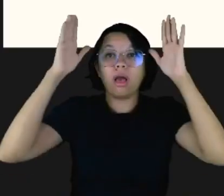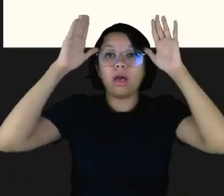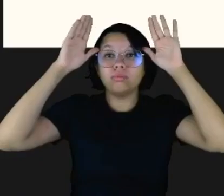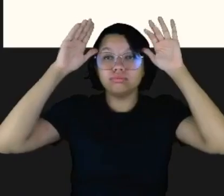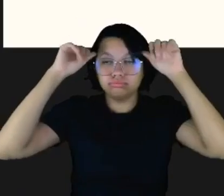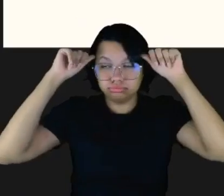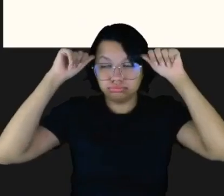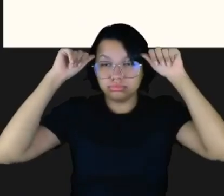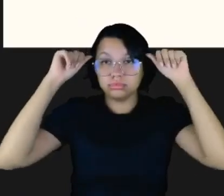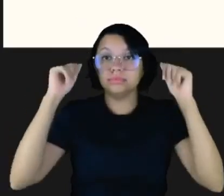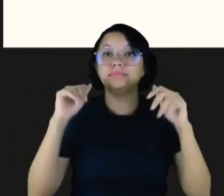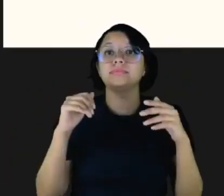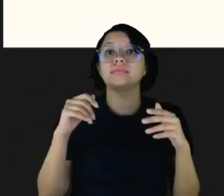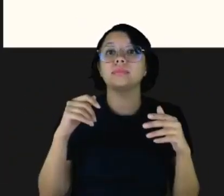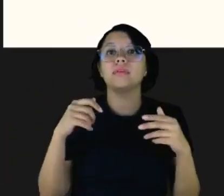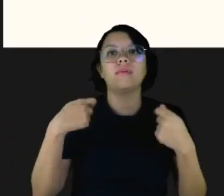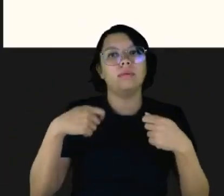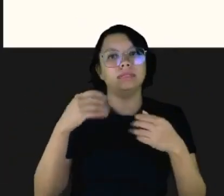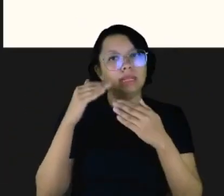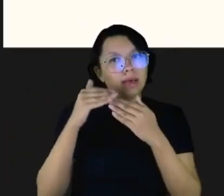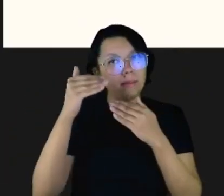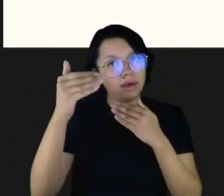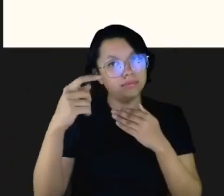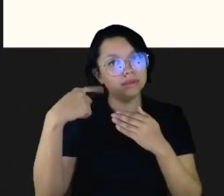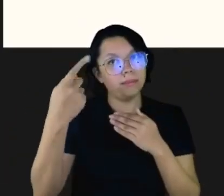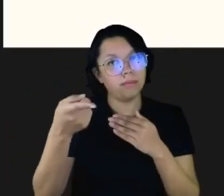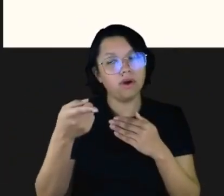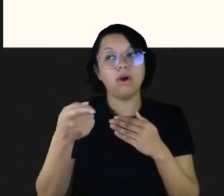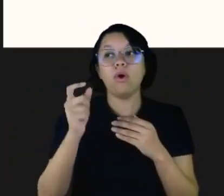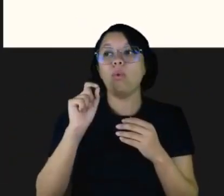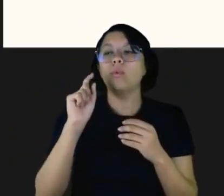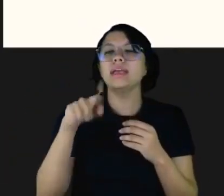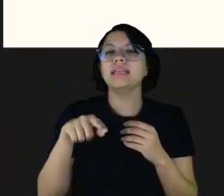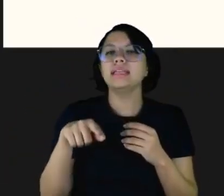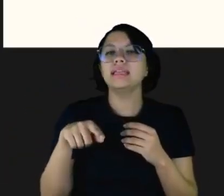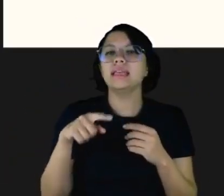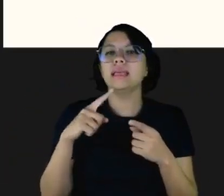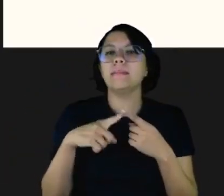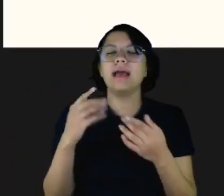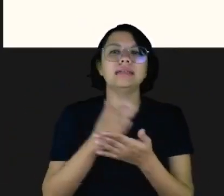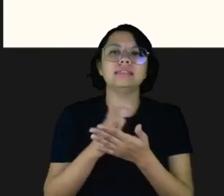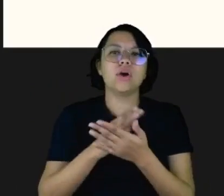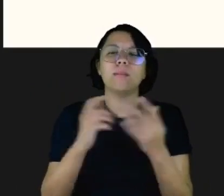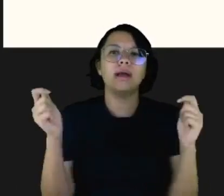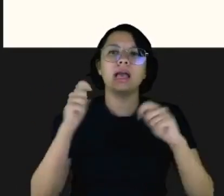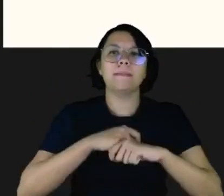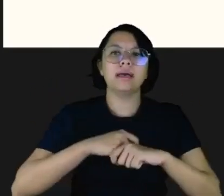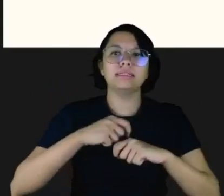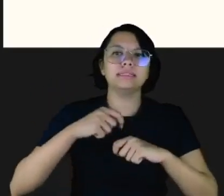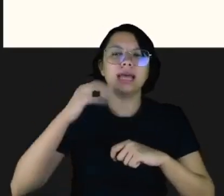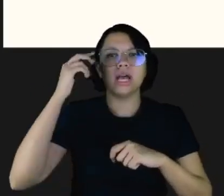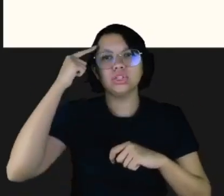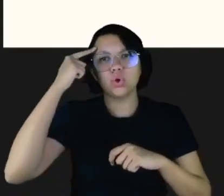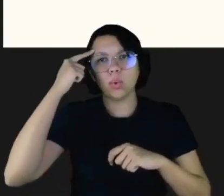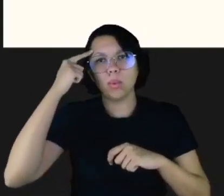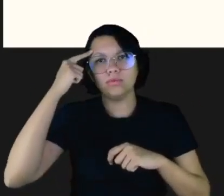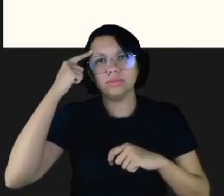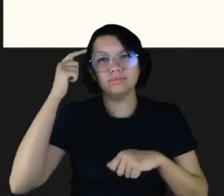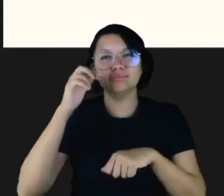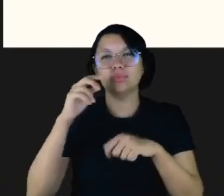vamos entender mais para frente o que são essas demências, mas enfim, alguma capacidade cognitiva